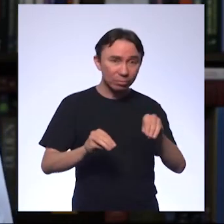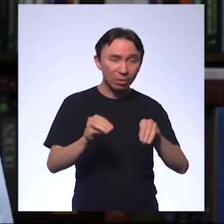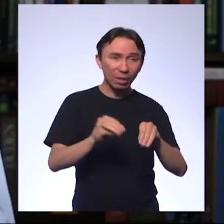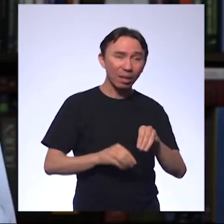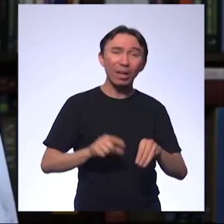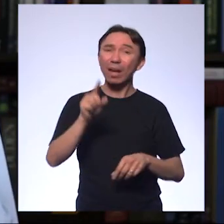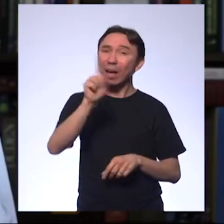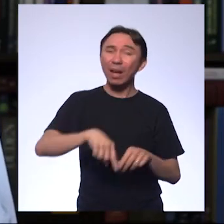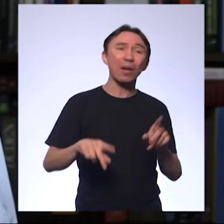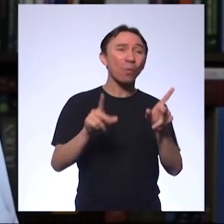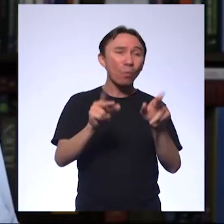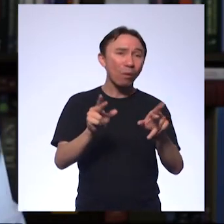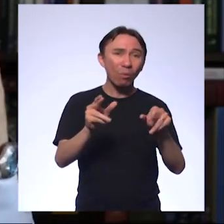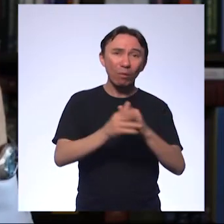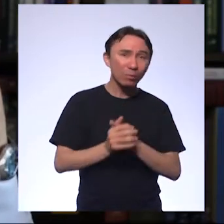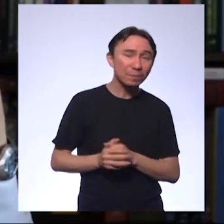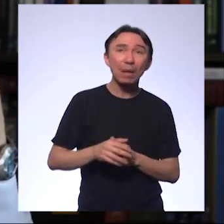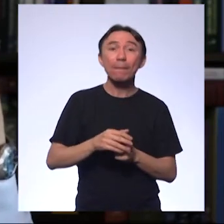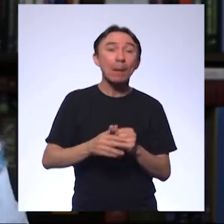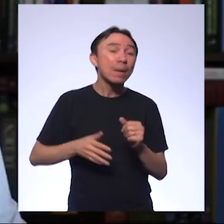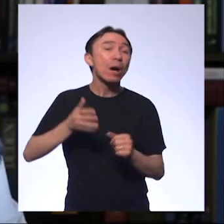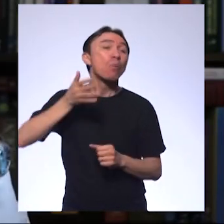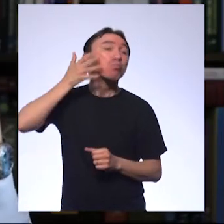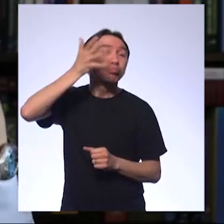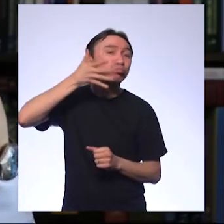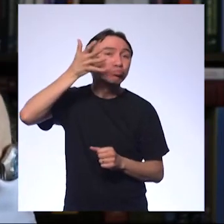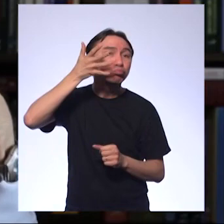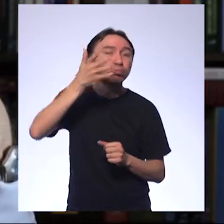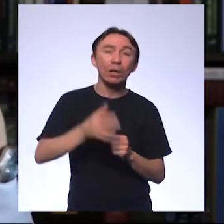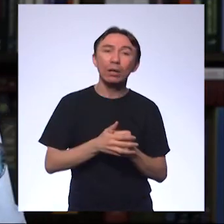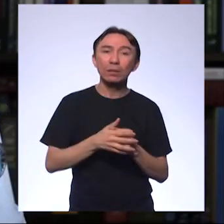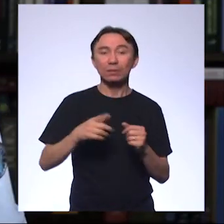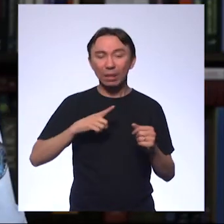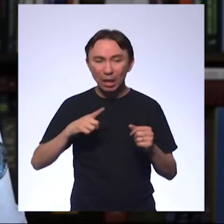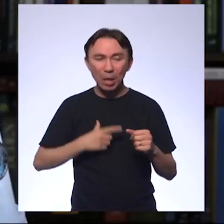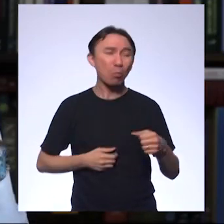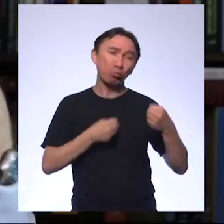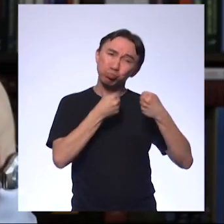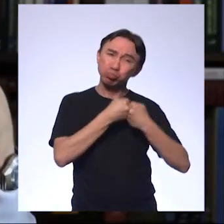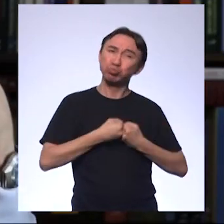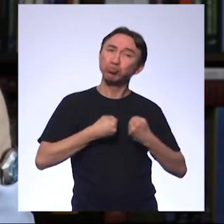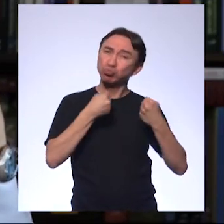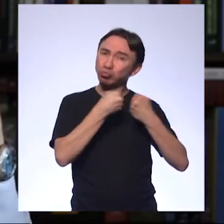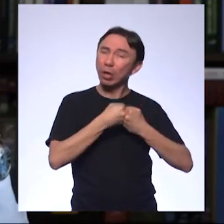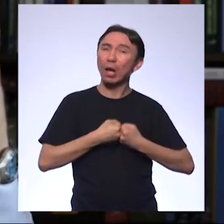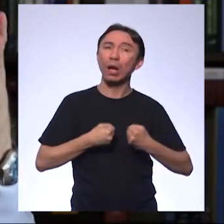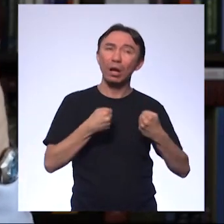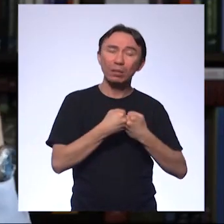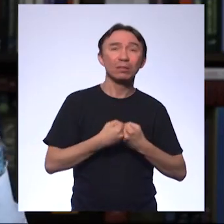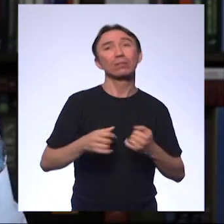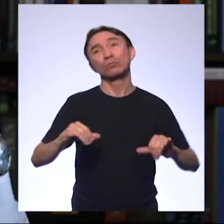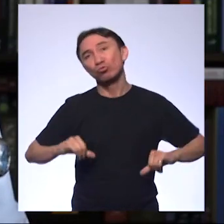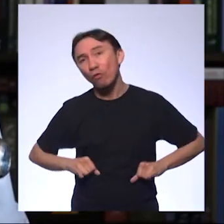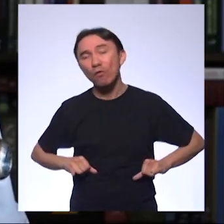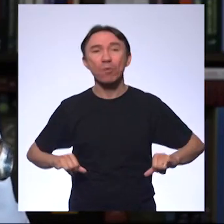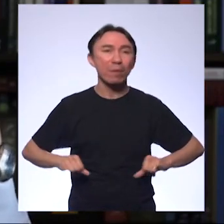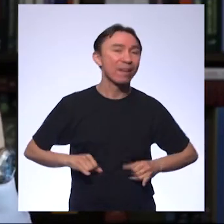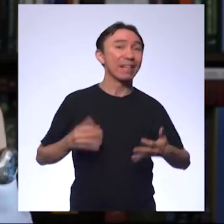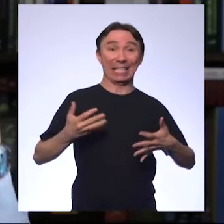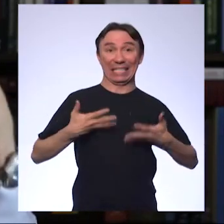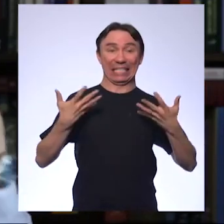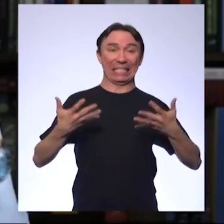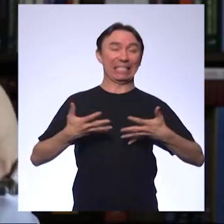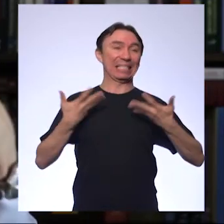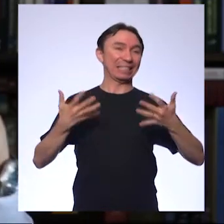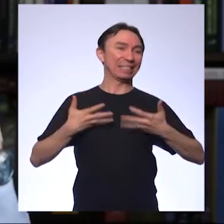como um relato, em que há uma luta, há um conflito, há sofrimento, né? Há alegria.